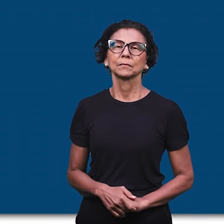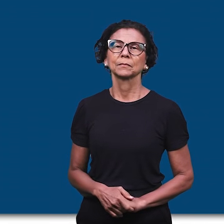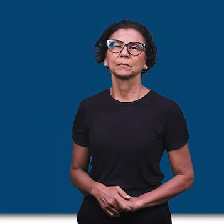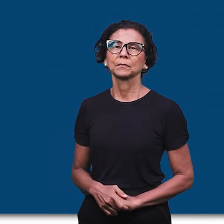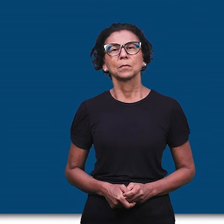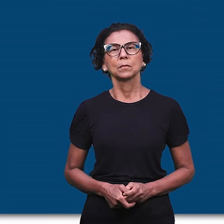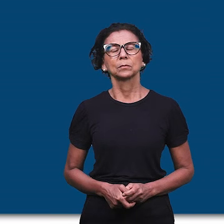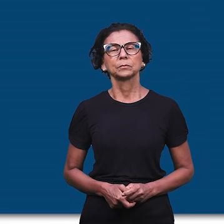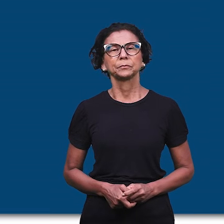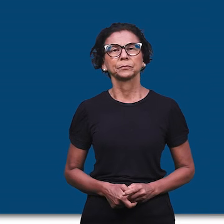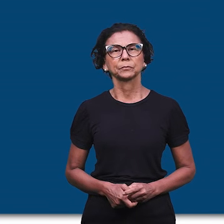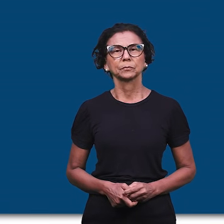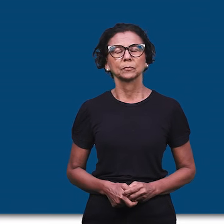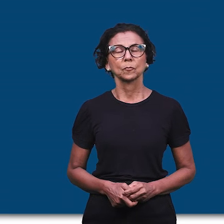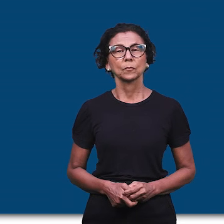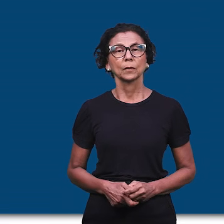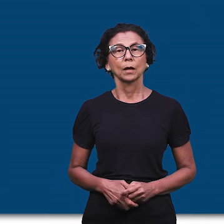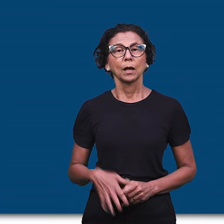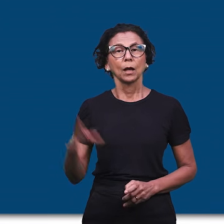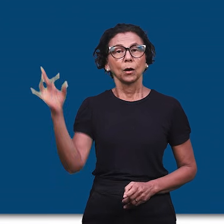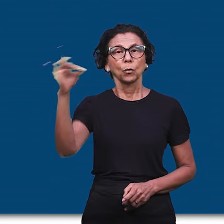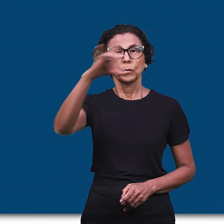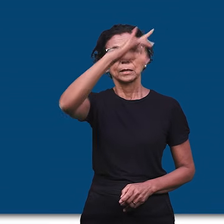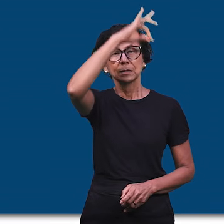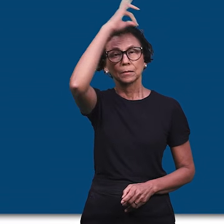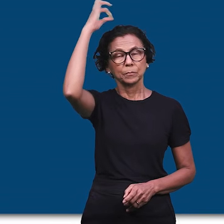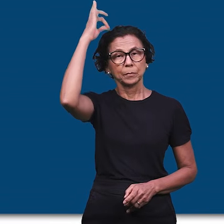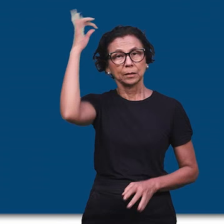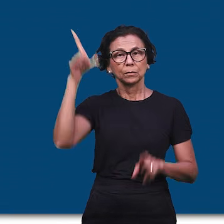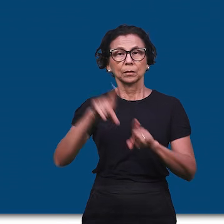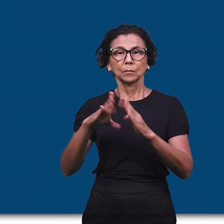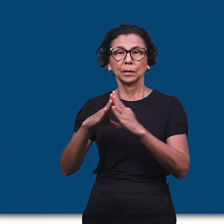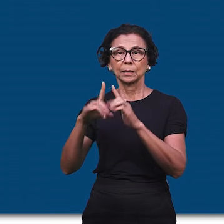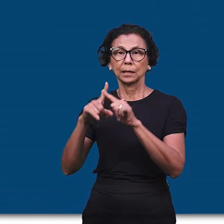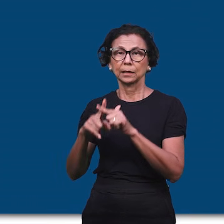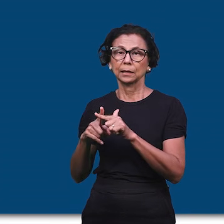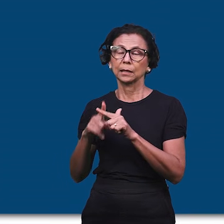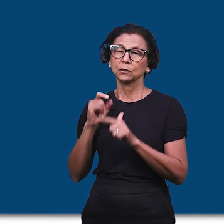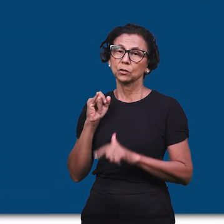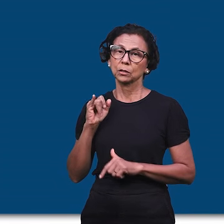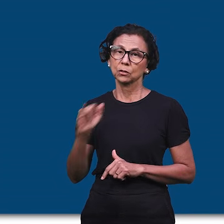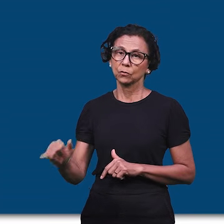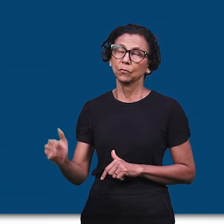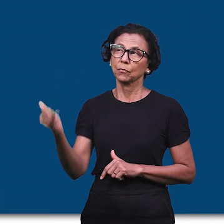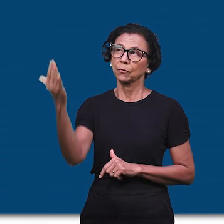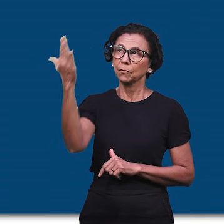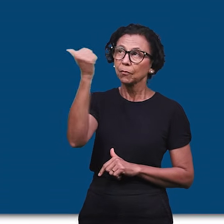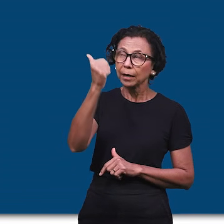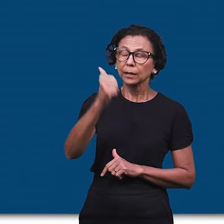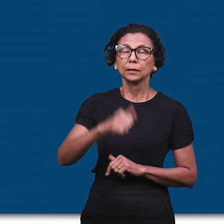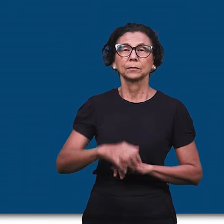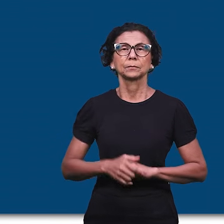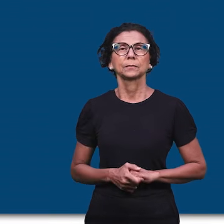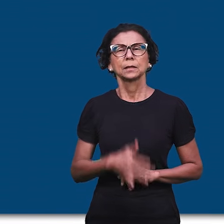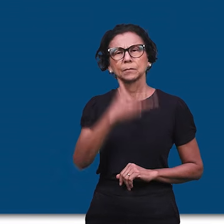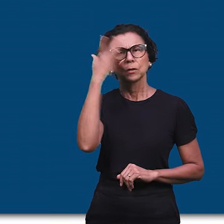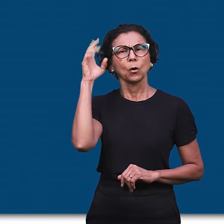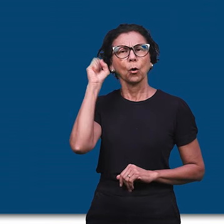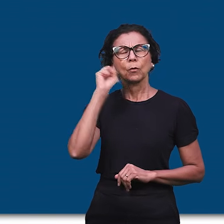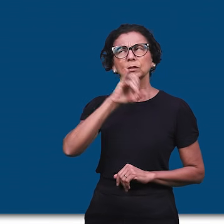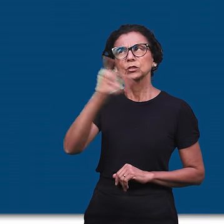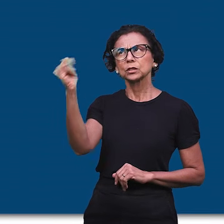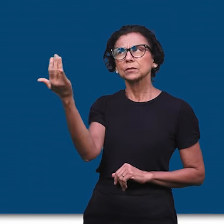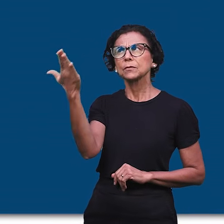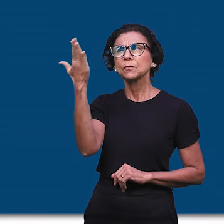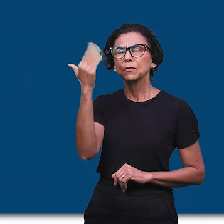assim a palavra do Senhor. E o Espírito e a esposa dizem, vem. E quem ouve, diga, vem. E